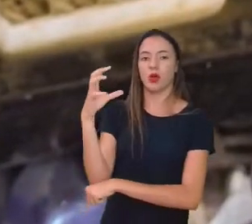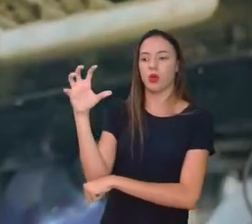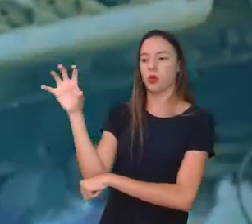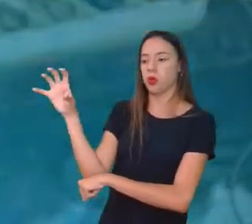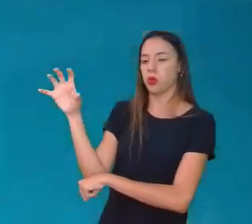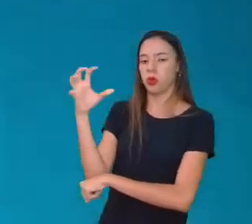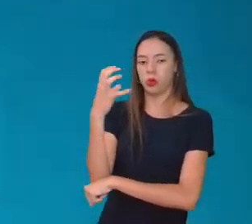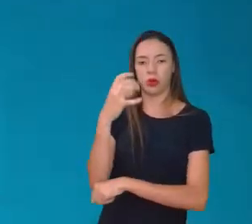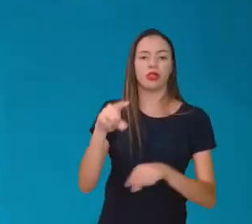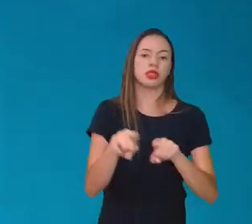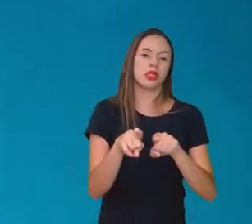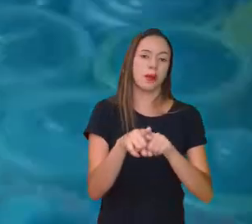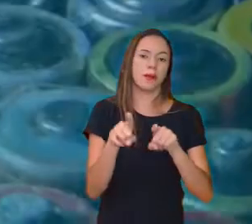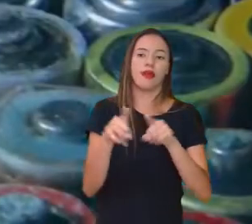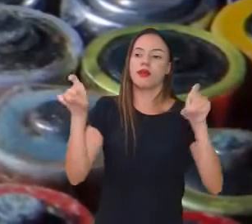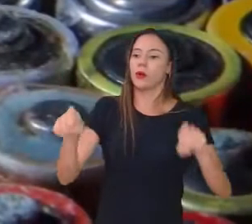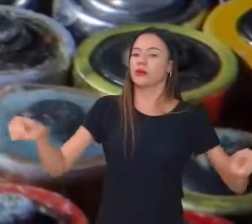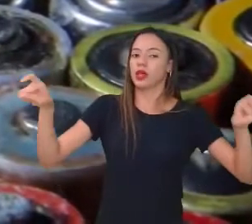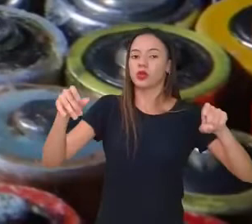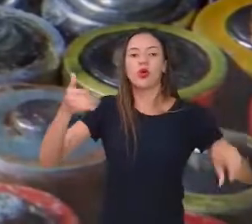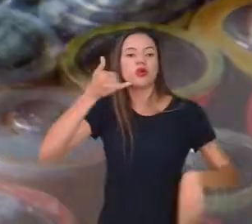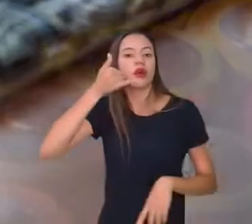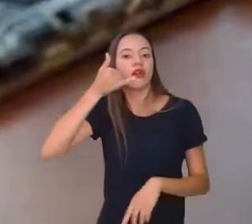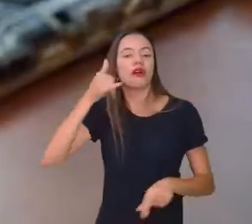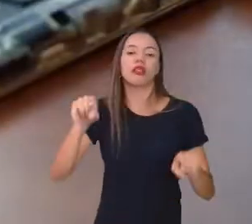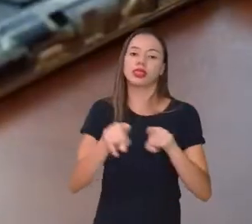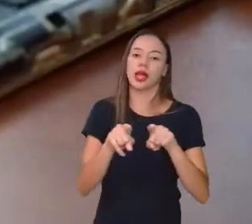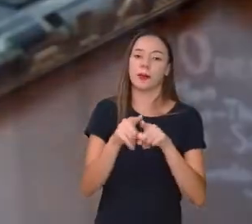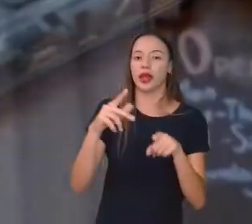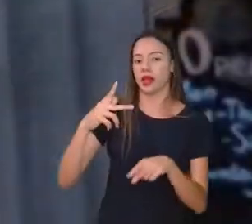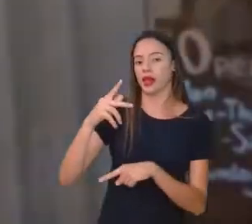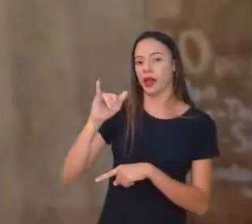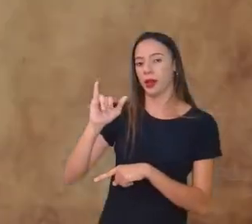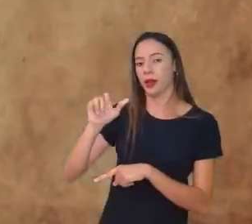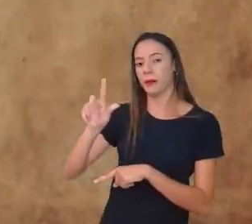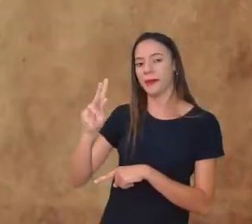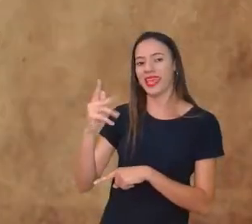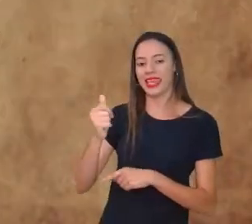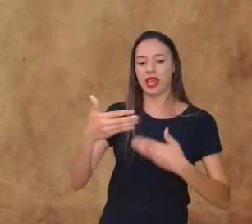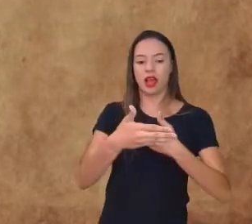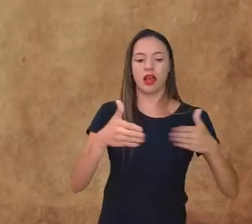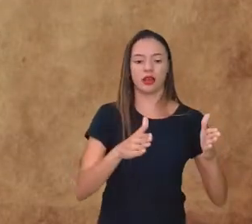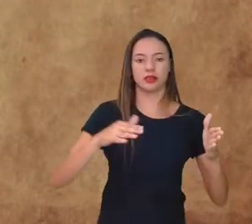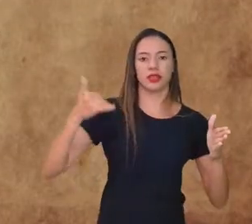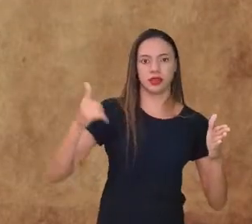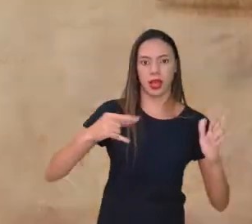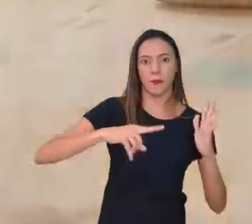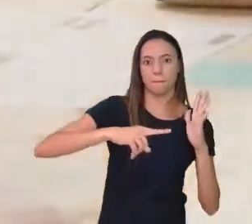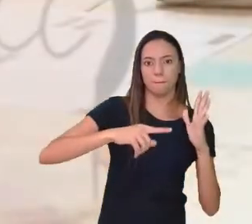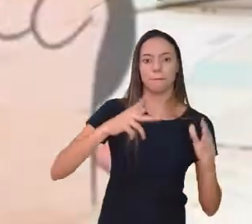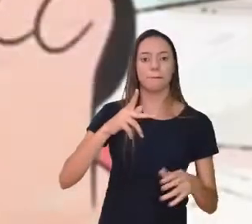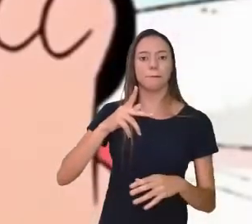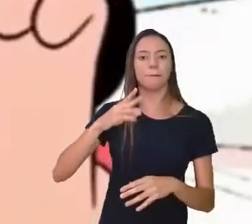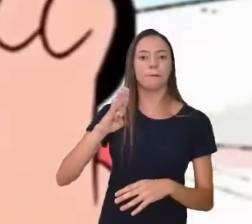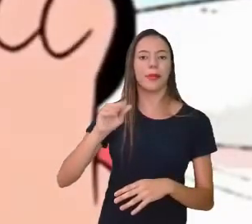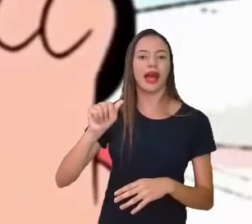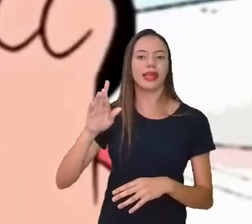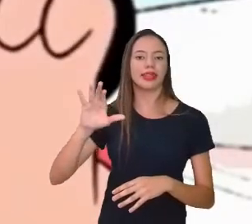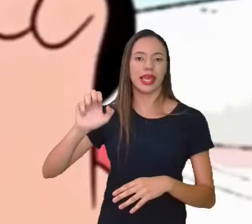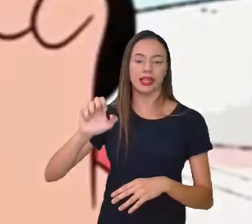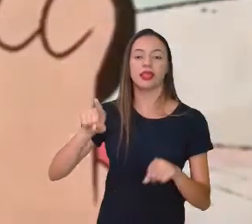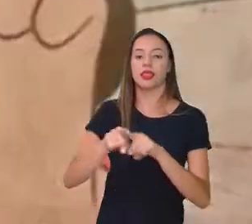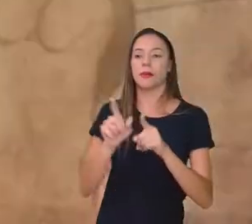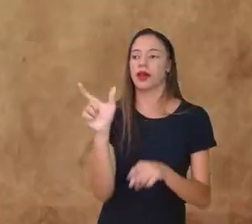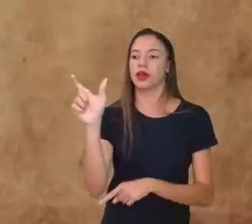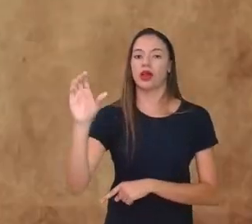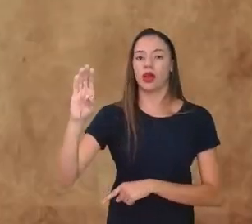como computadores e celulares, e também pilhas e baterias. A obsolescência programada, também conhecida